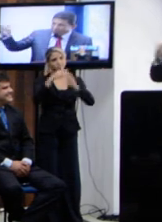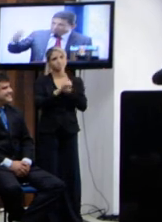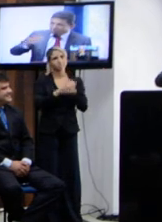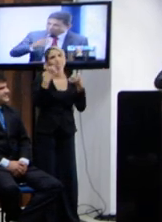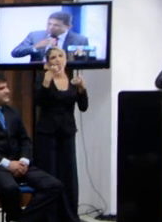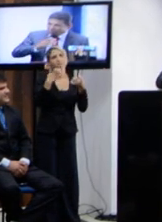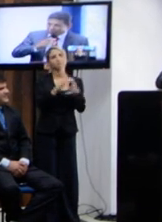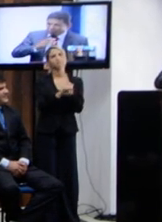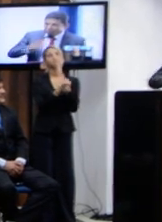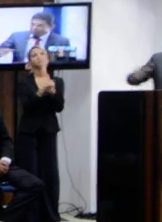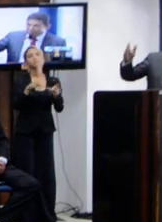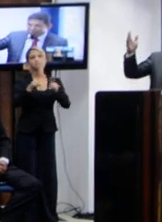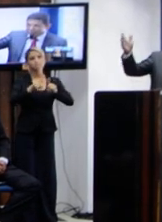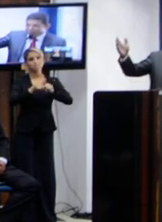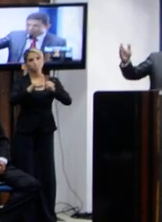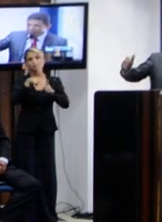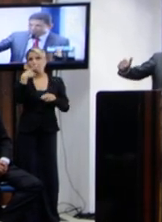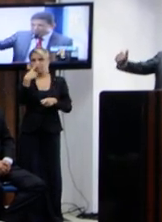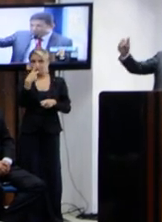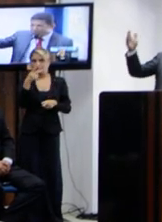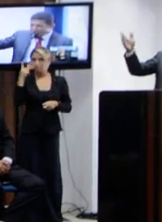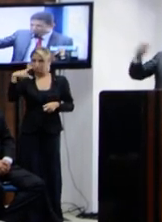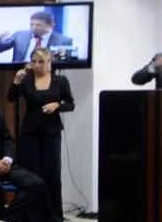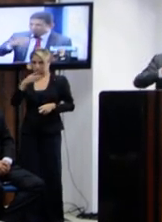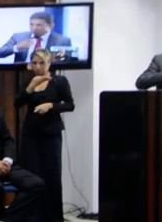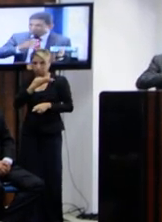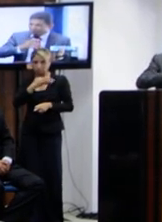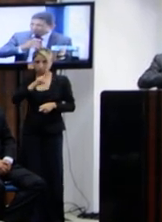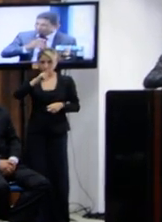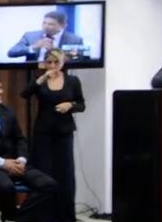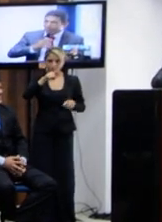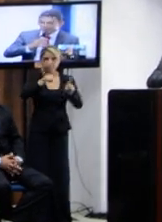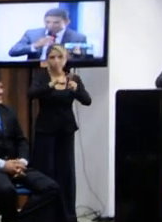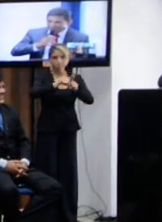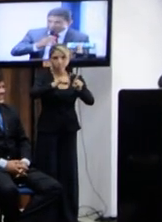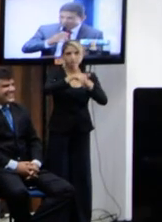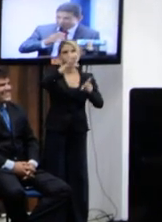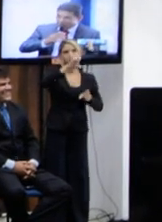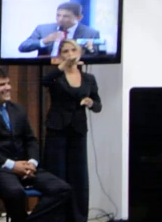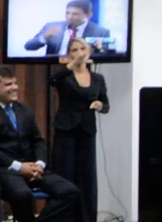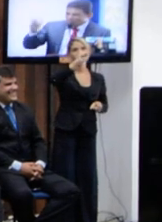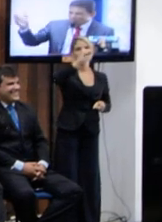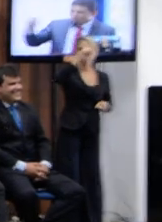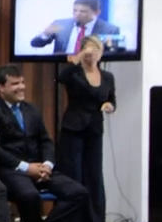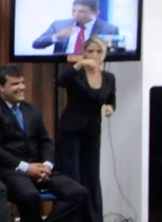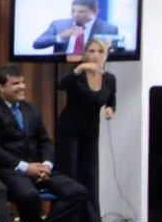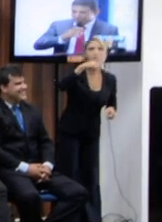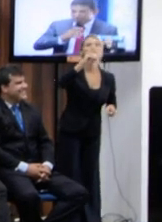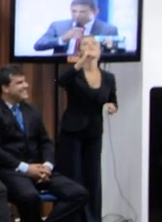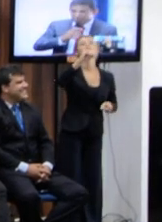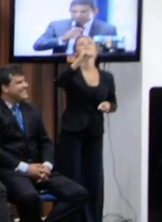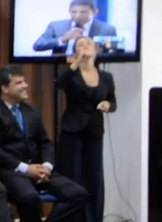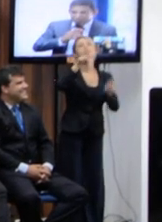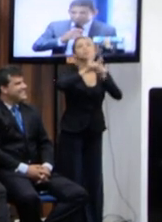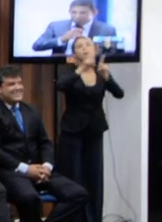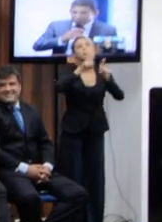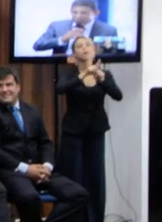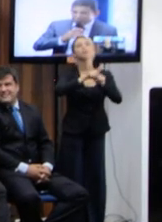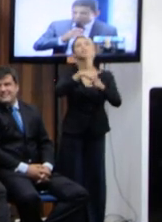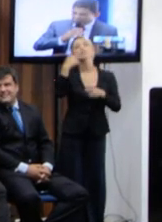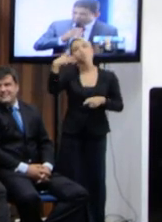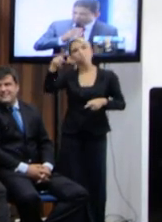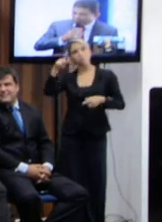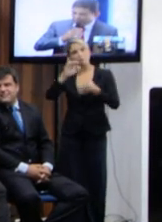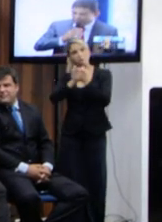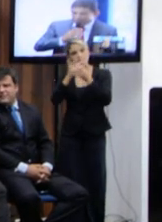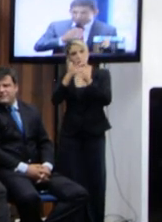Quero, não posso deixar também de falar do seu irmão Elcio, do Dona Vera, tá? Parabéns a todos pelo dia de hoje. E